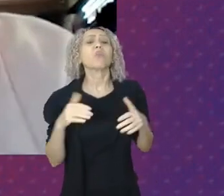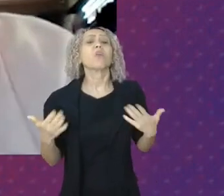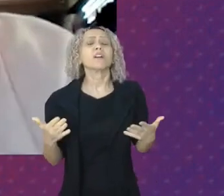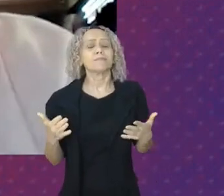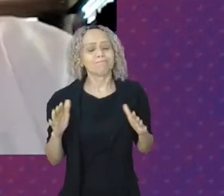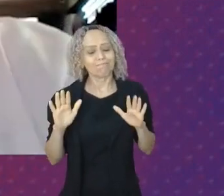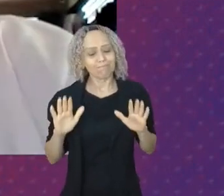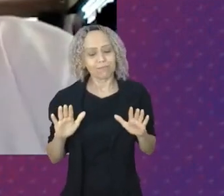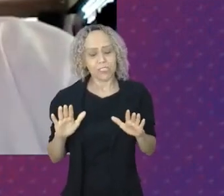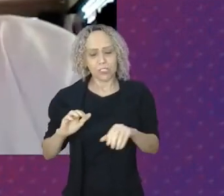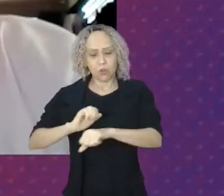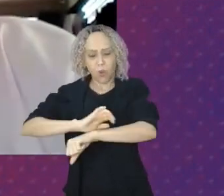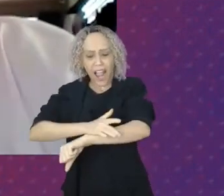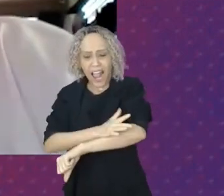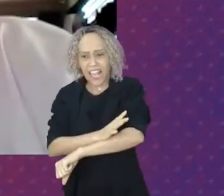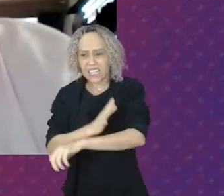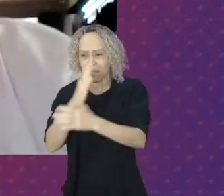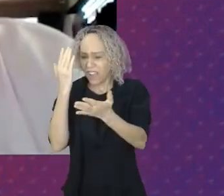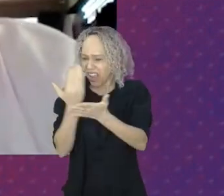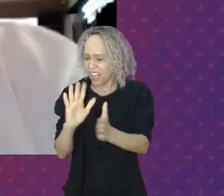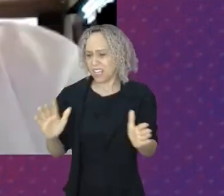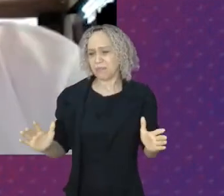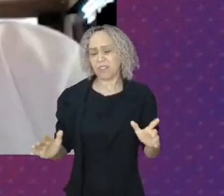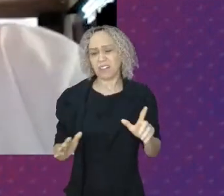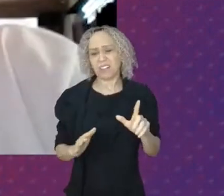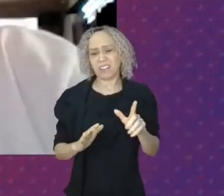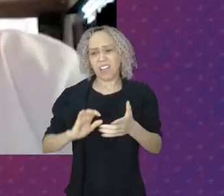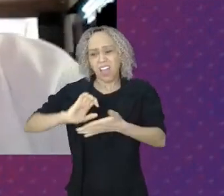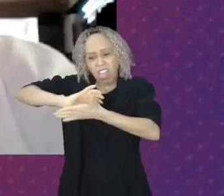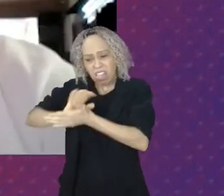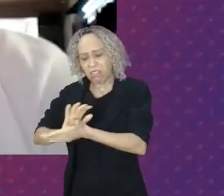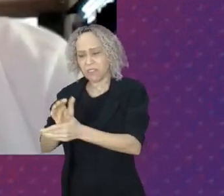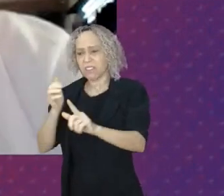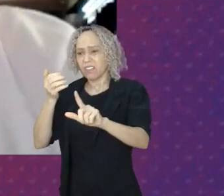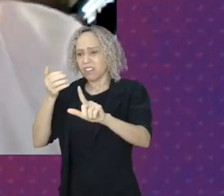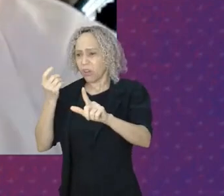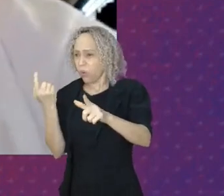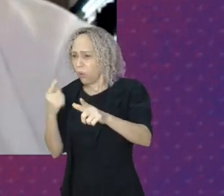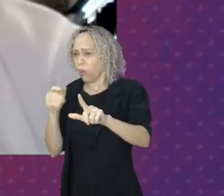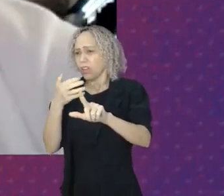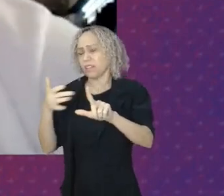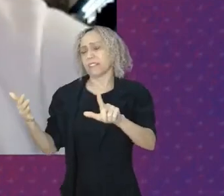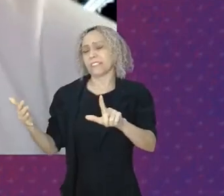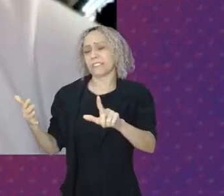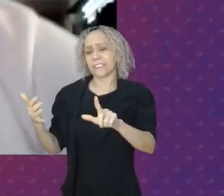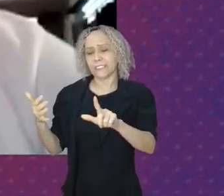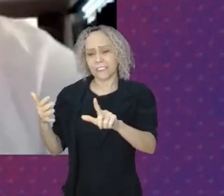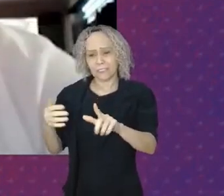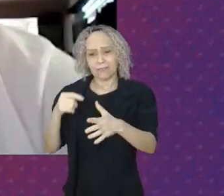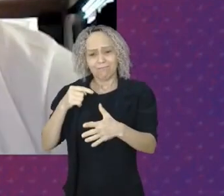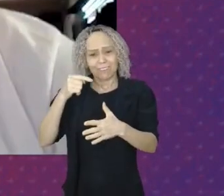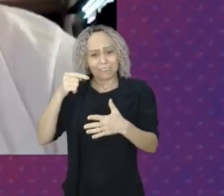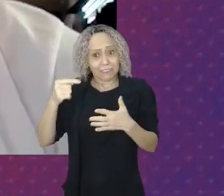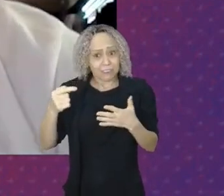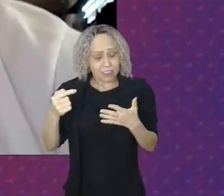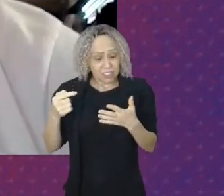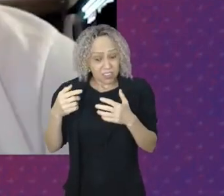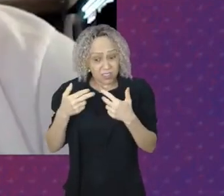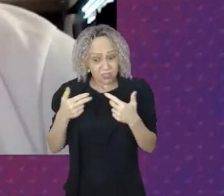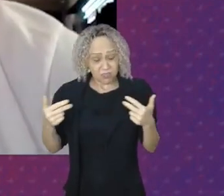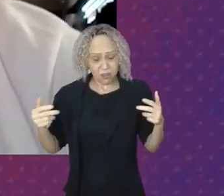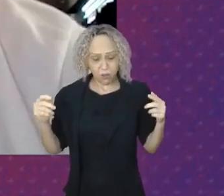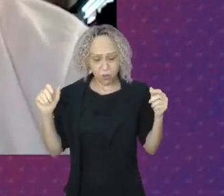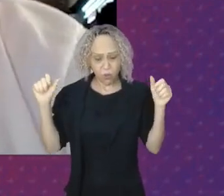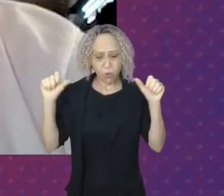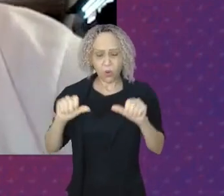machismo e quando não houver mais LGBTfobia. Então, quando vem esse apontamento do governo federal, se constitui